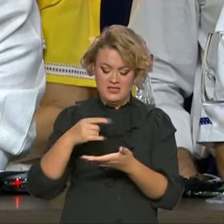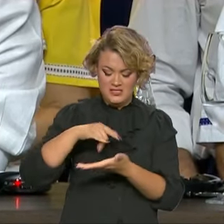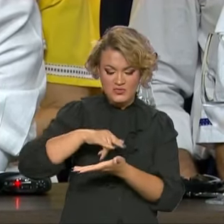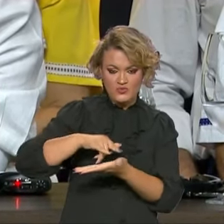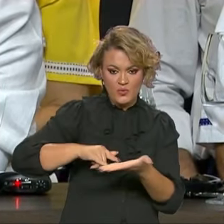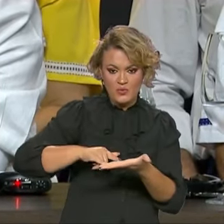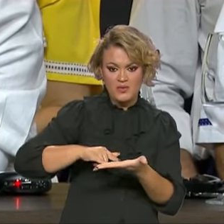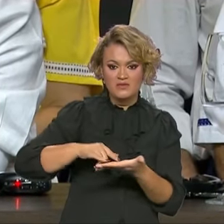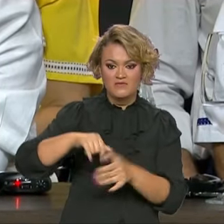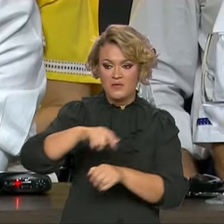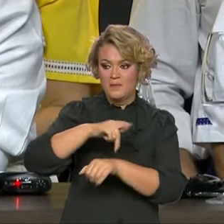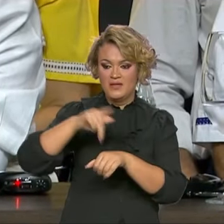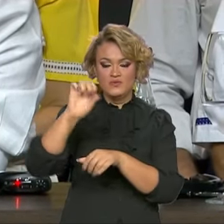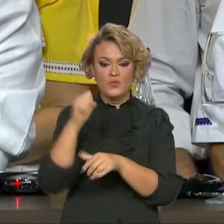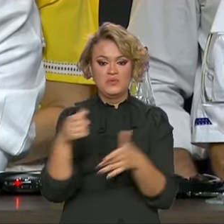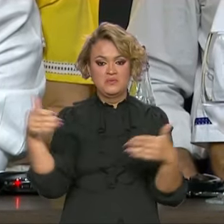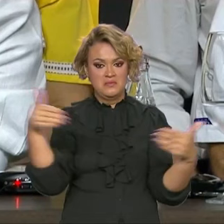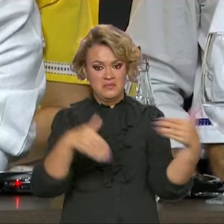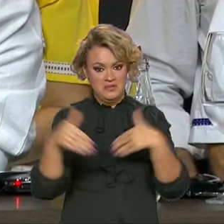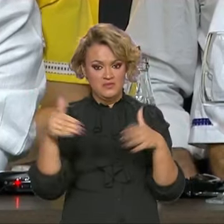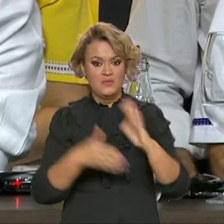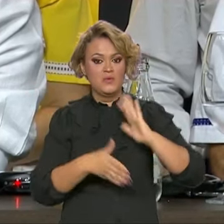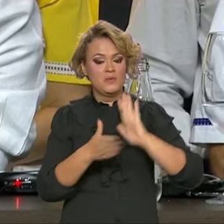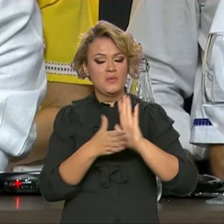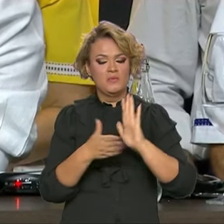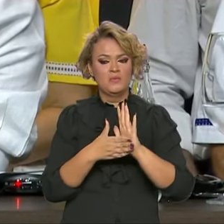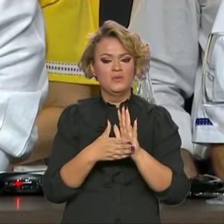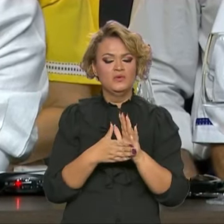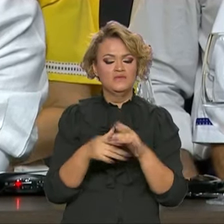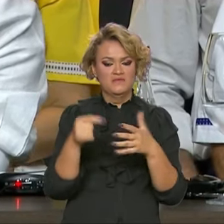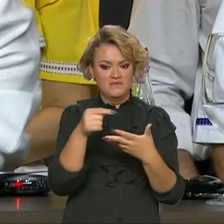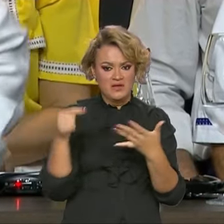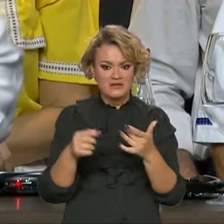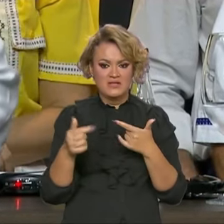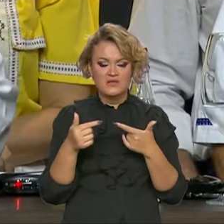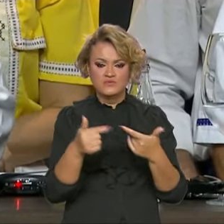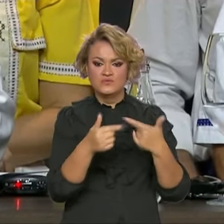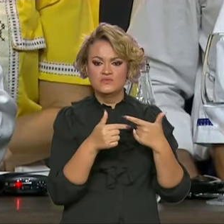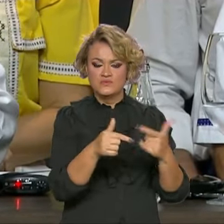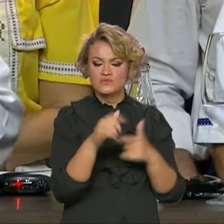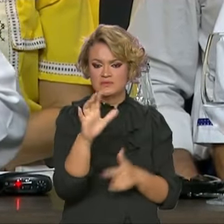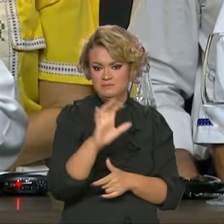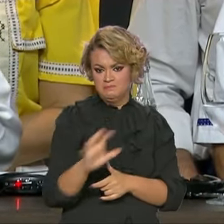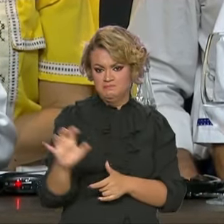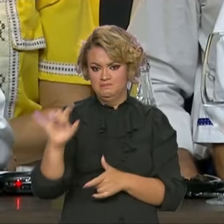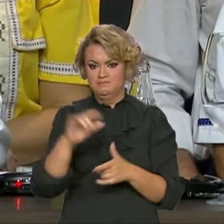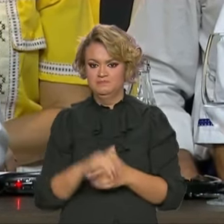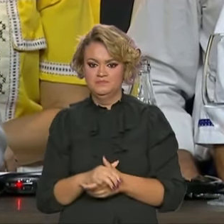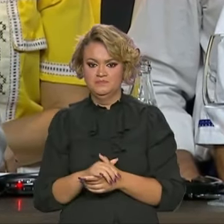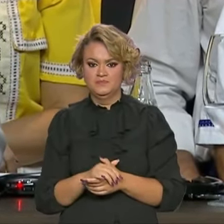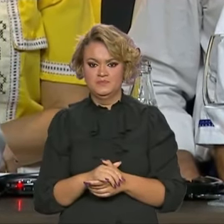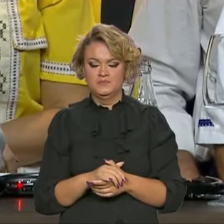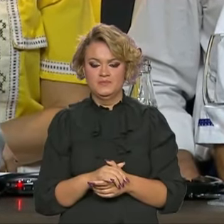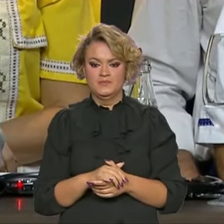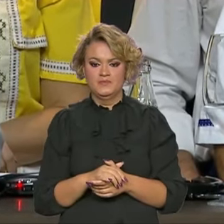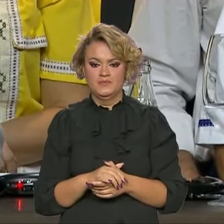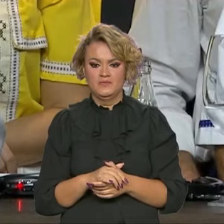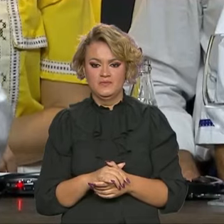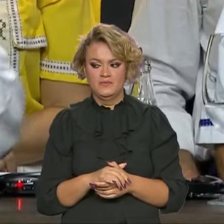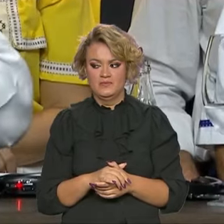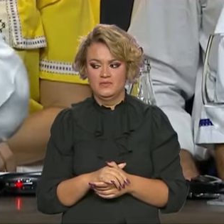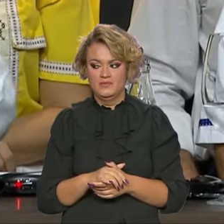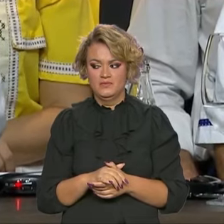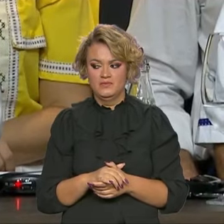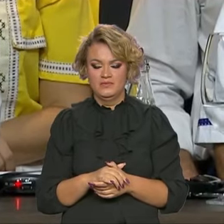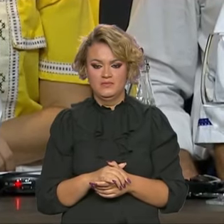os nossos 8 países que propõe um ambicioso conjunto de ações para a região. Cara amigos e